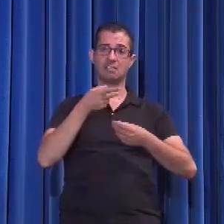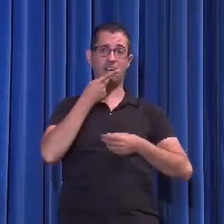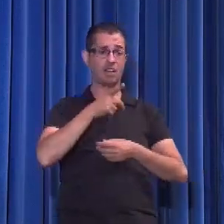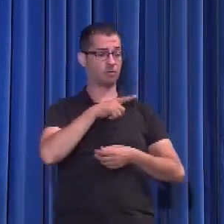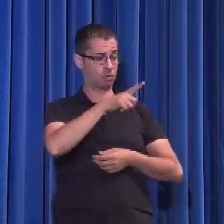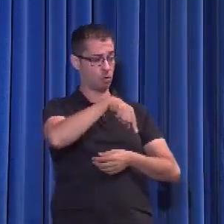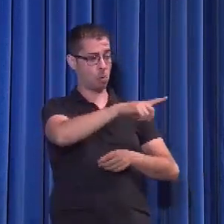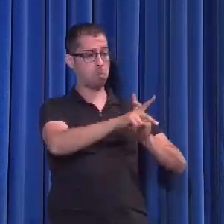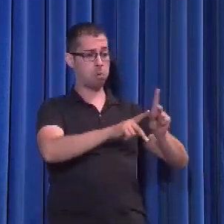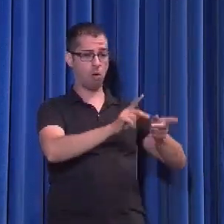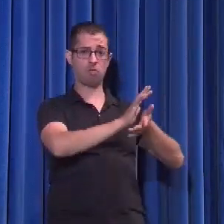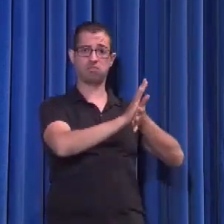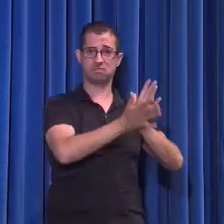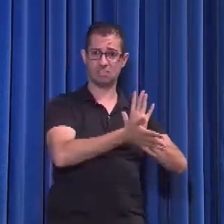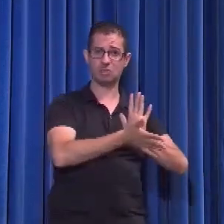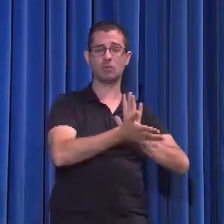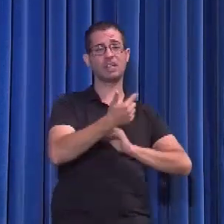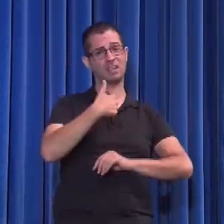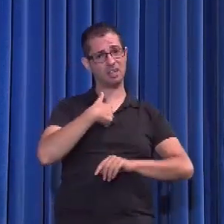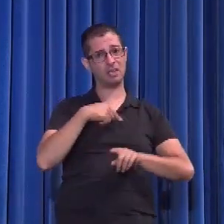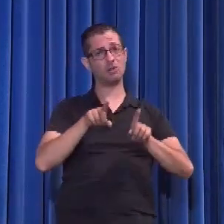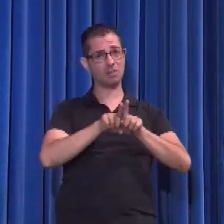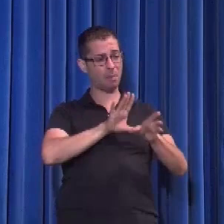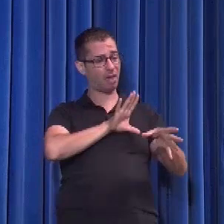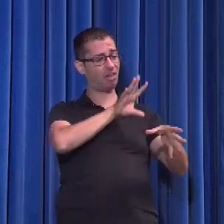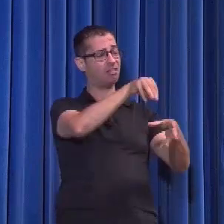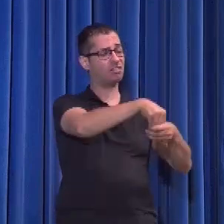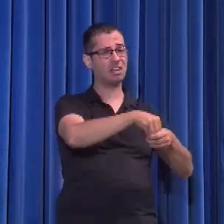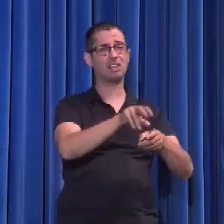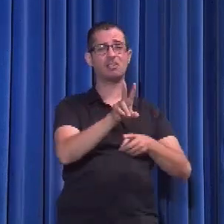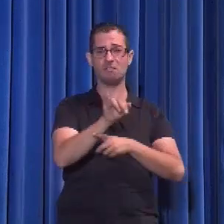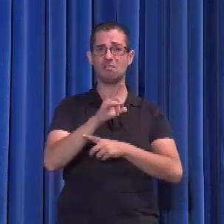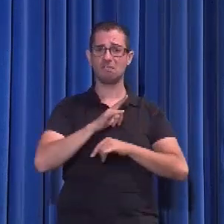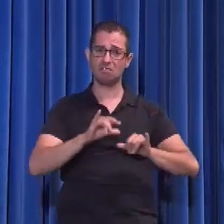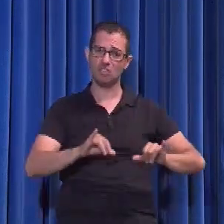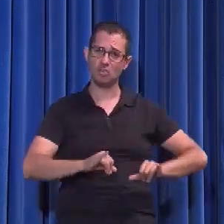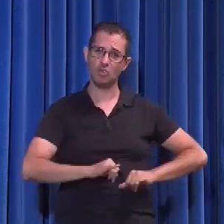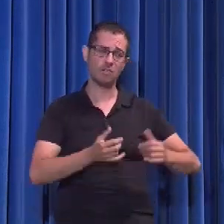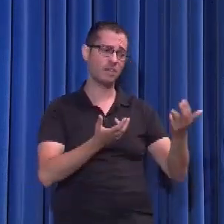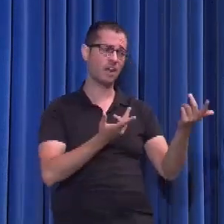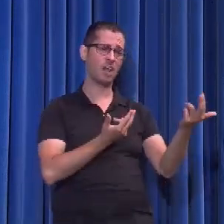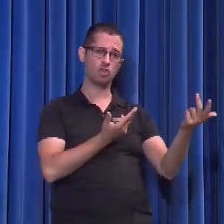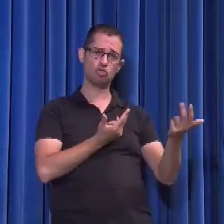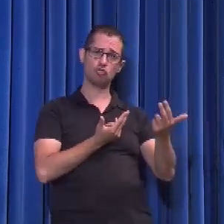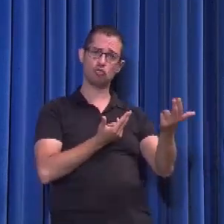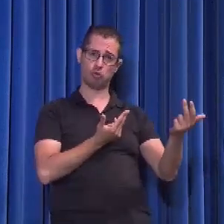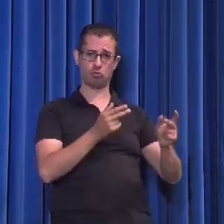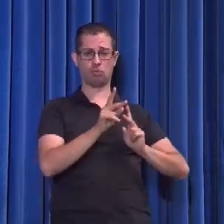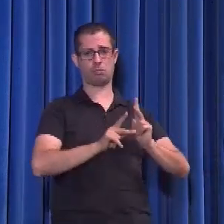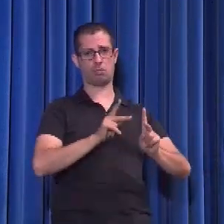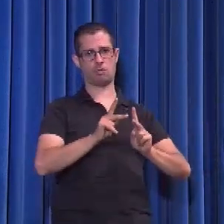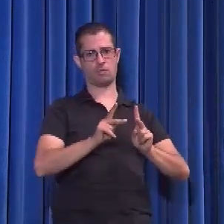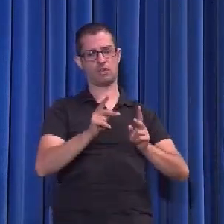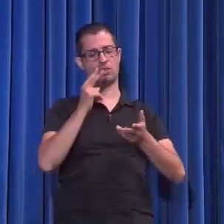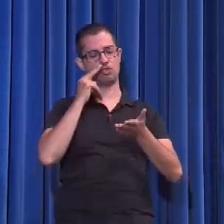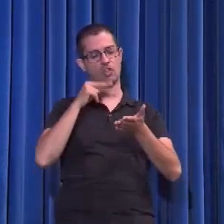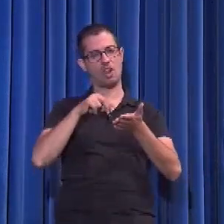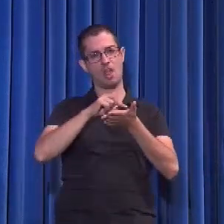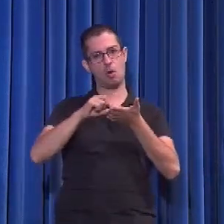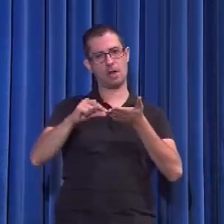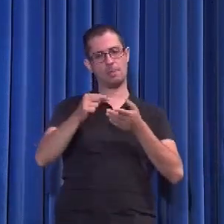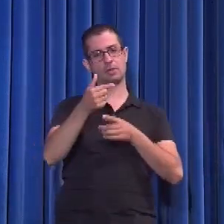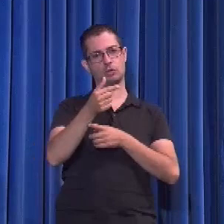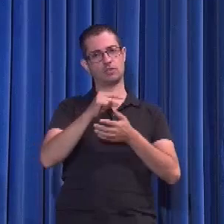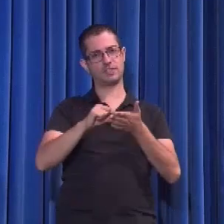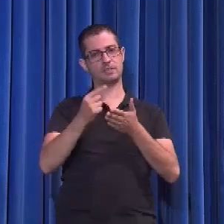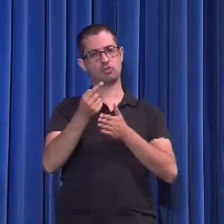estaria inserido e sofreria com isso também. Então, quando nós lemos no capítulo 2, do versículo 1 ao 8, nós vemos um